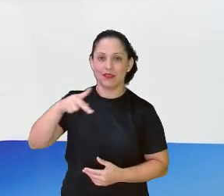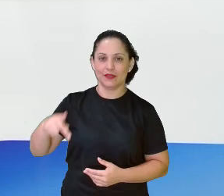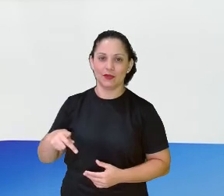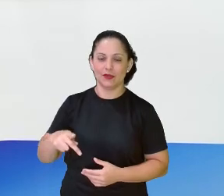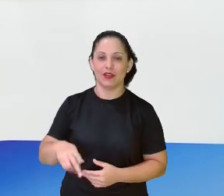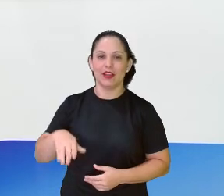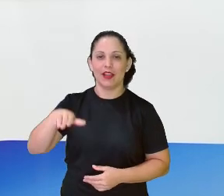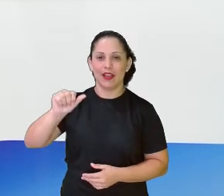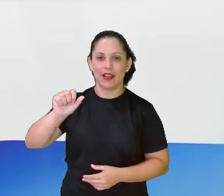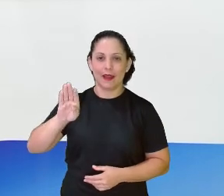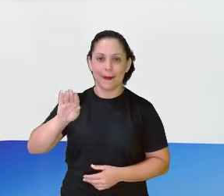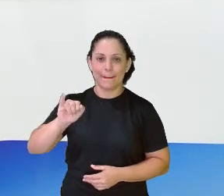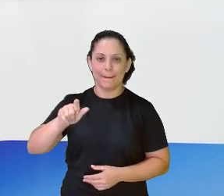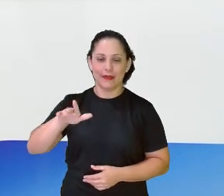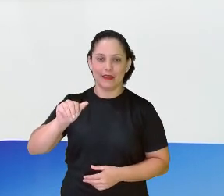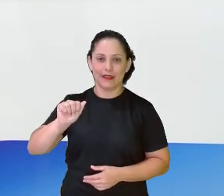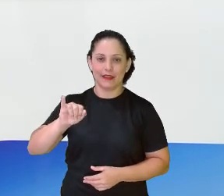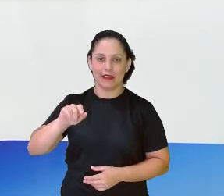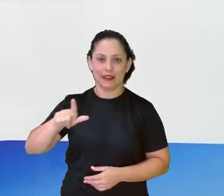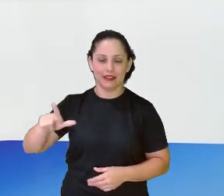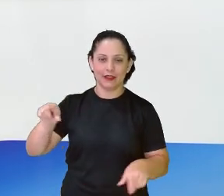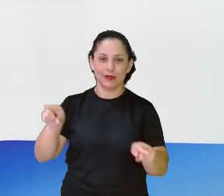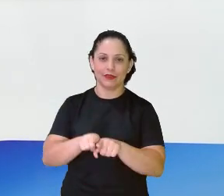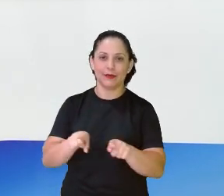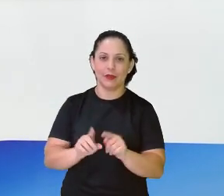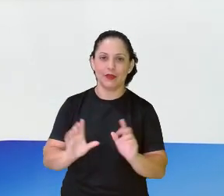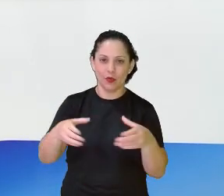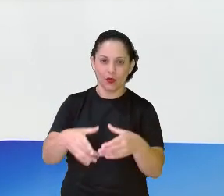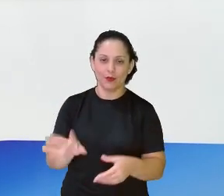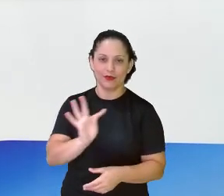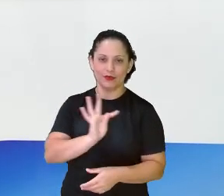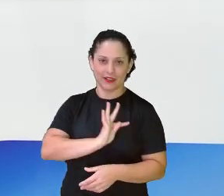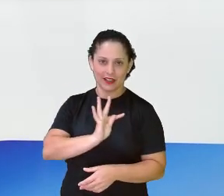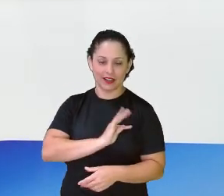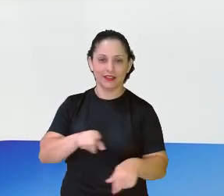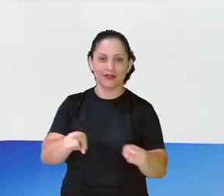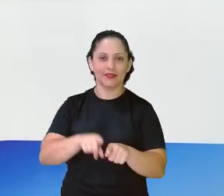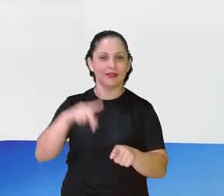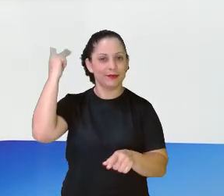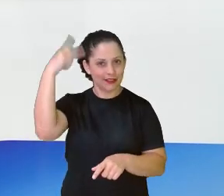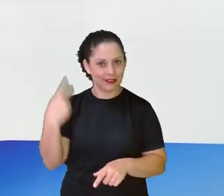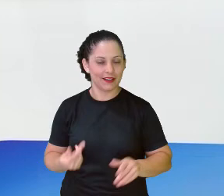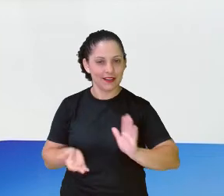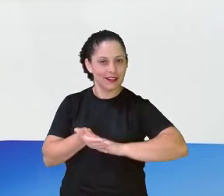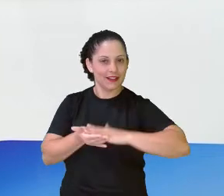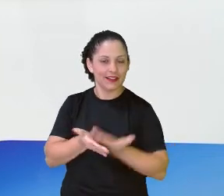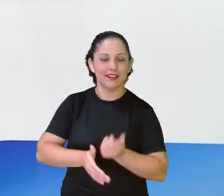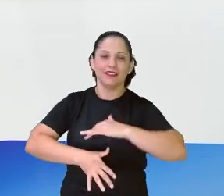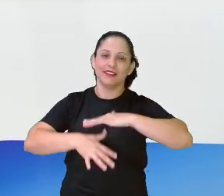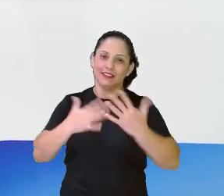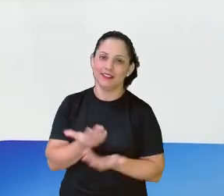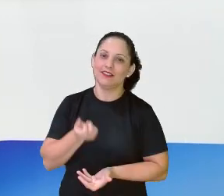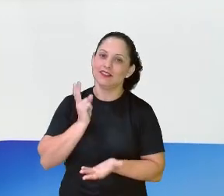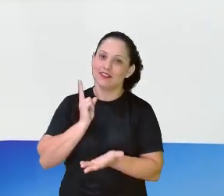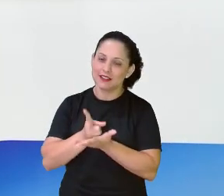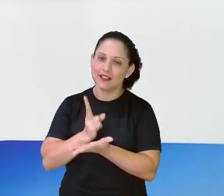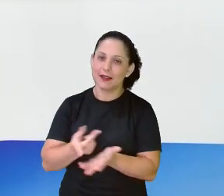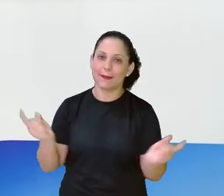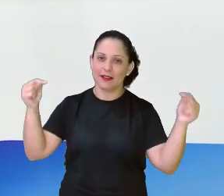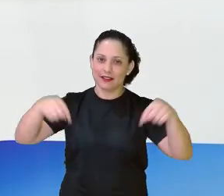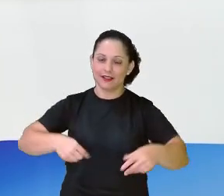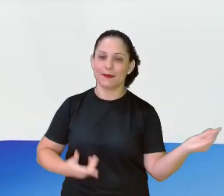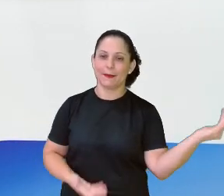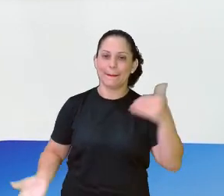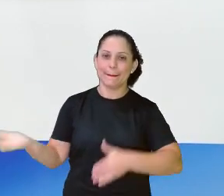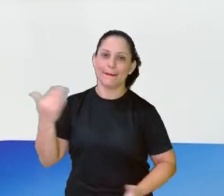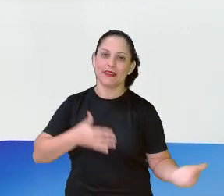Abigail. Agradeço a produção maravilhosa, agradeço a Kézia e a Clara, sempre presente, né, fazendo esse